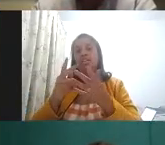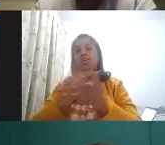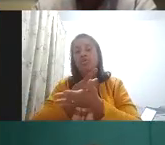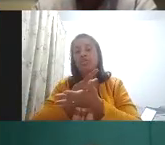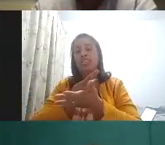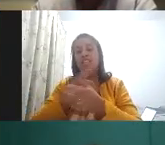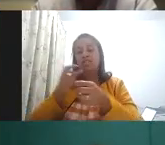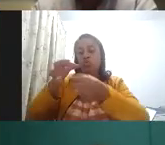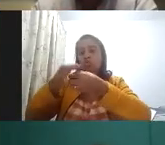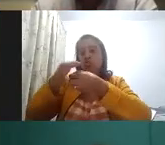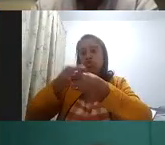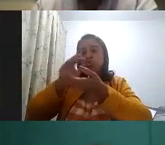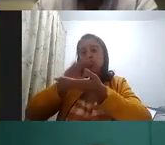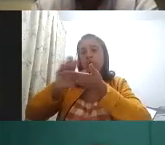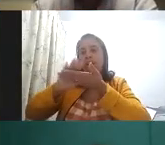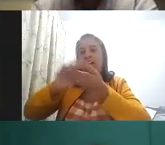discos, tá?